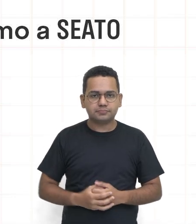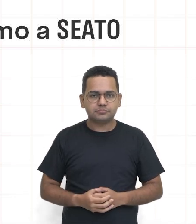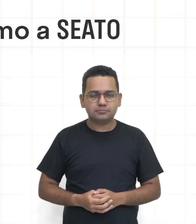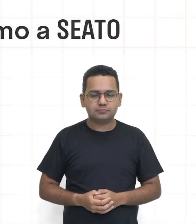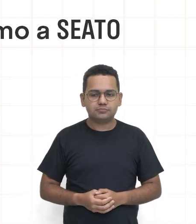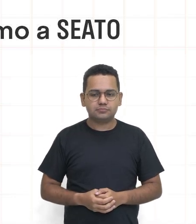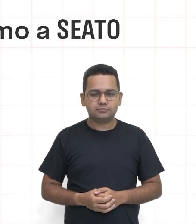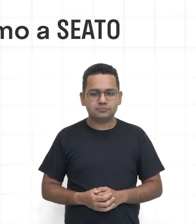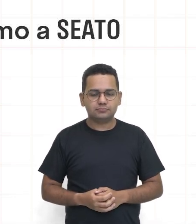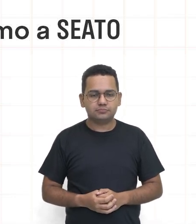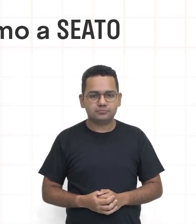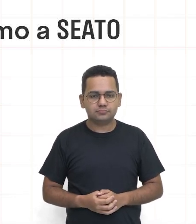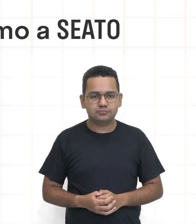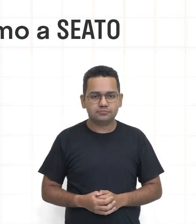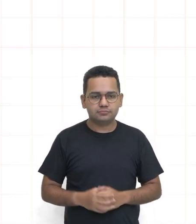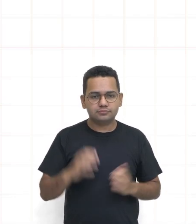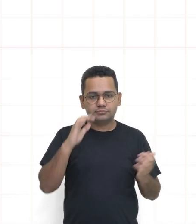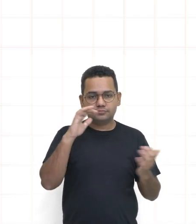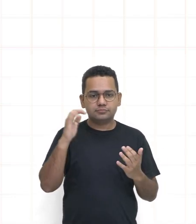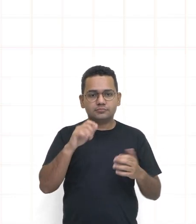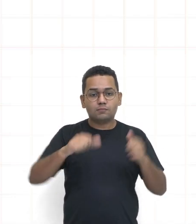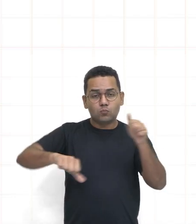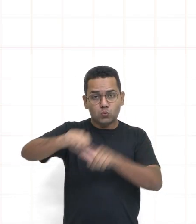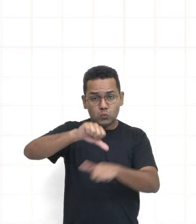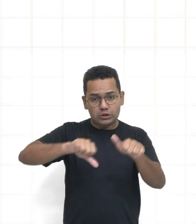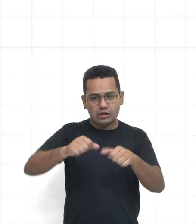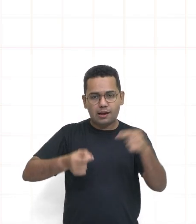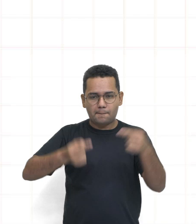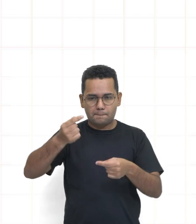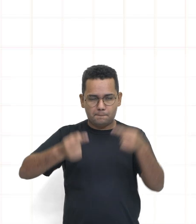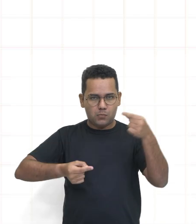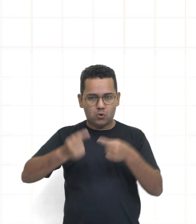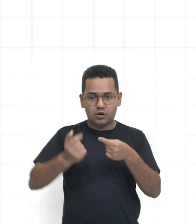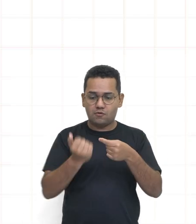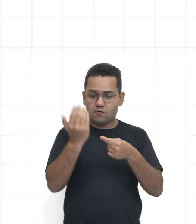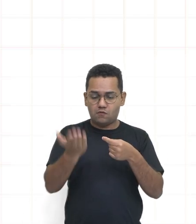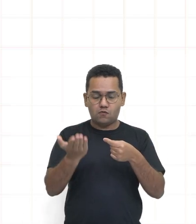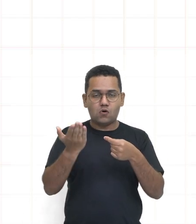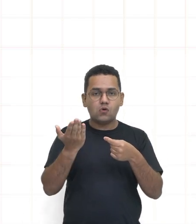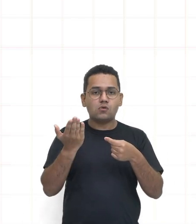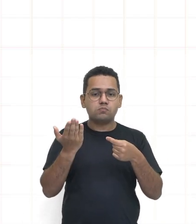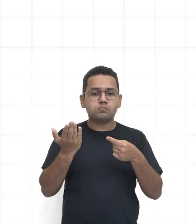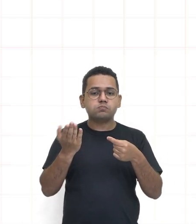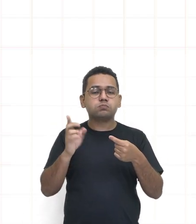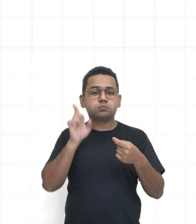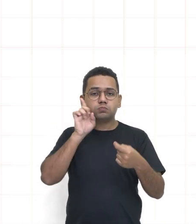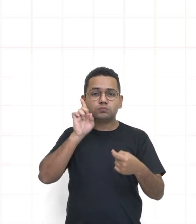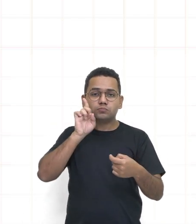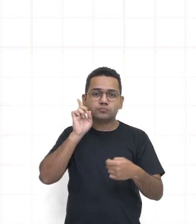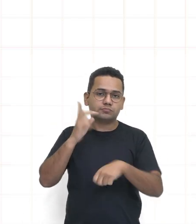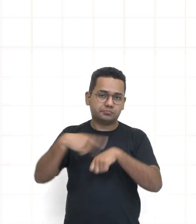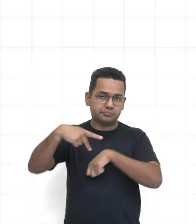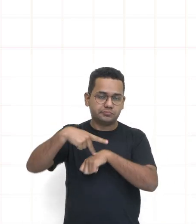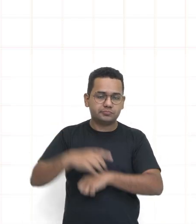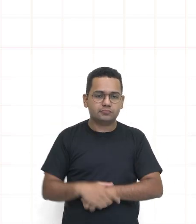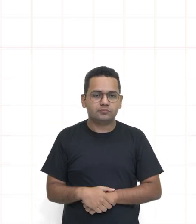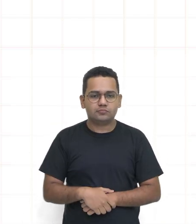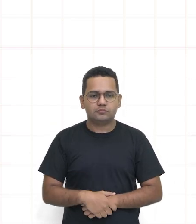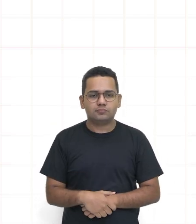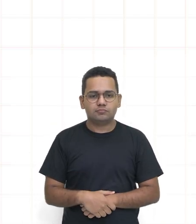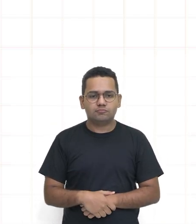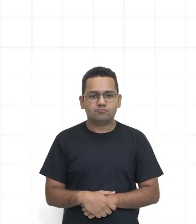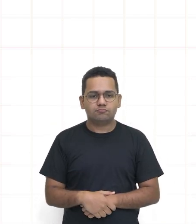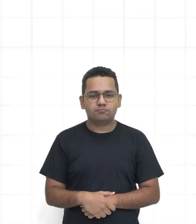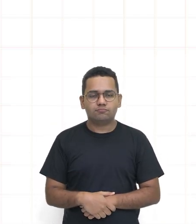vamos observar uma mudança política externa dos Estados Unidos, como aquele tipo